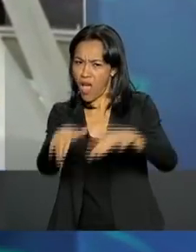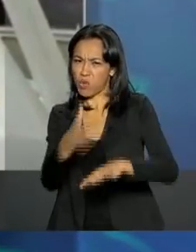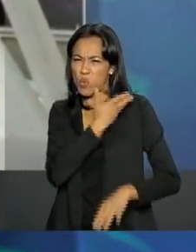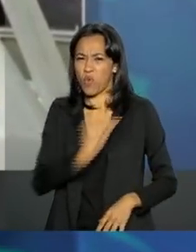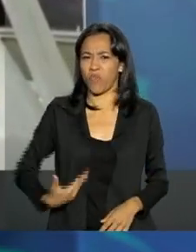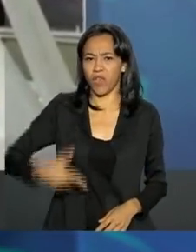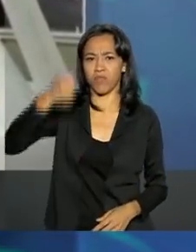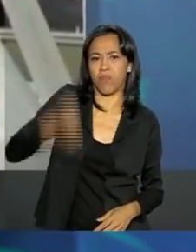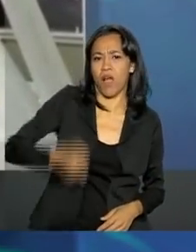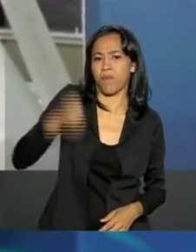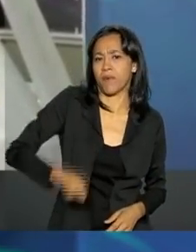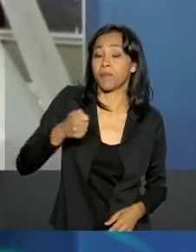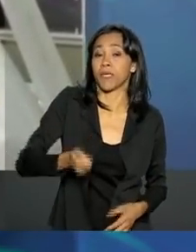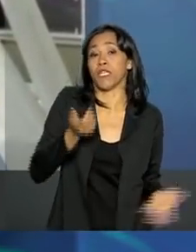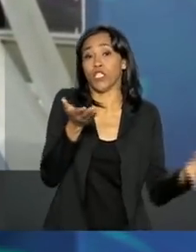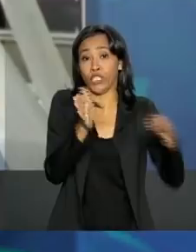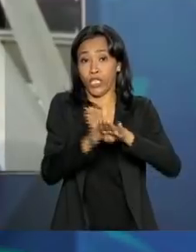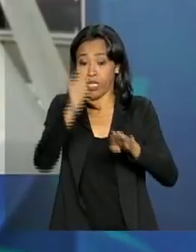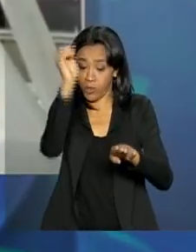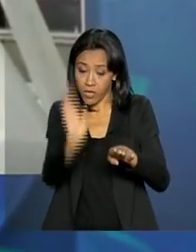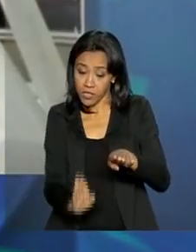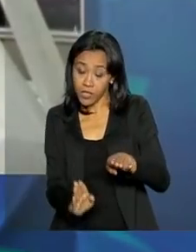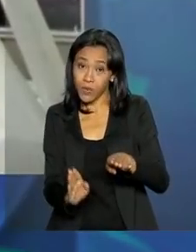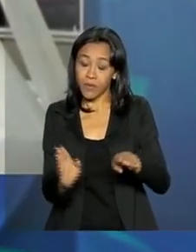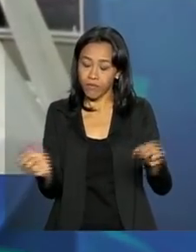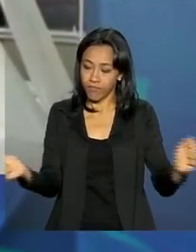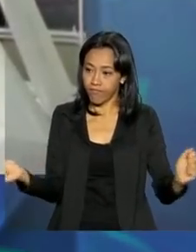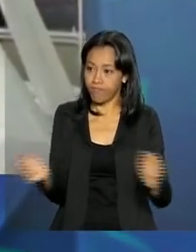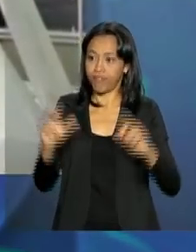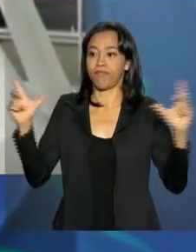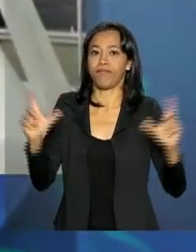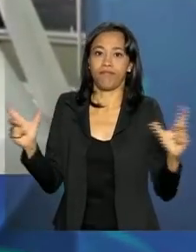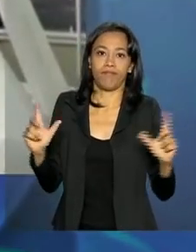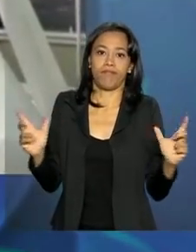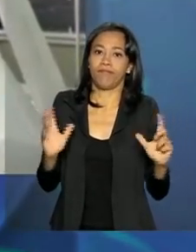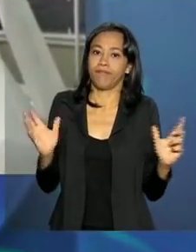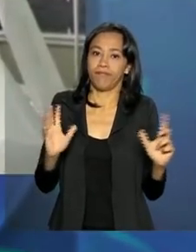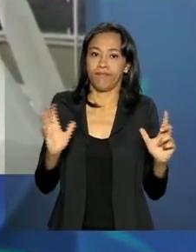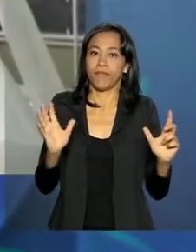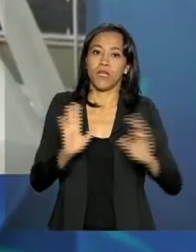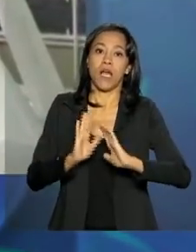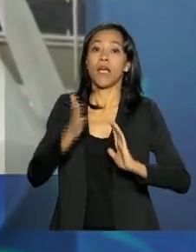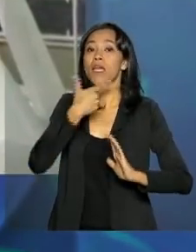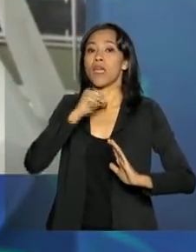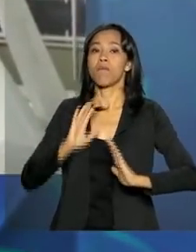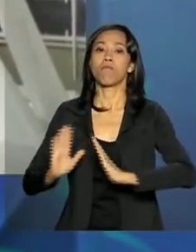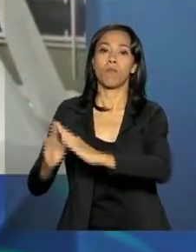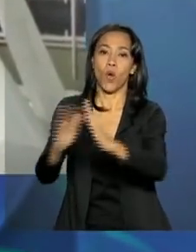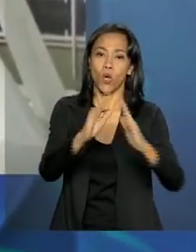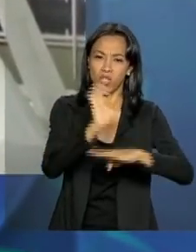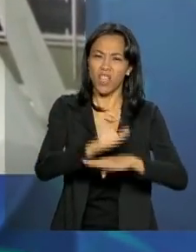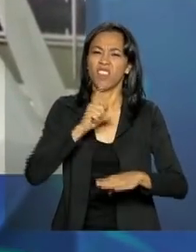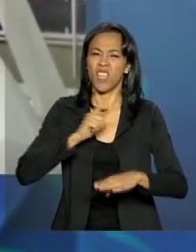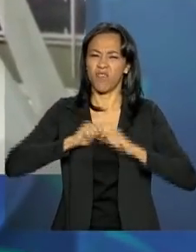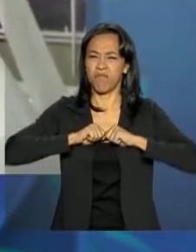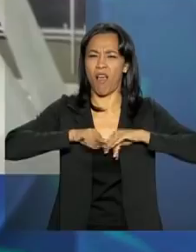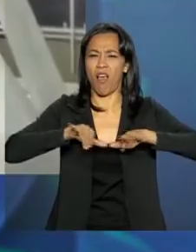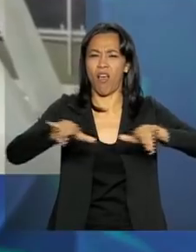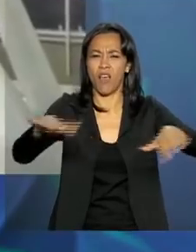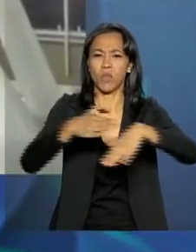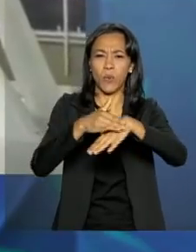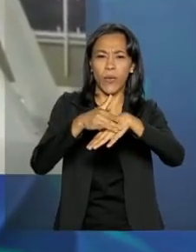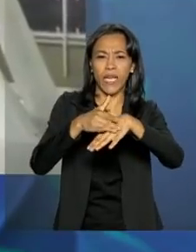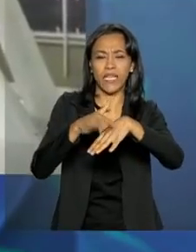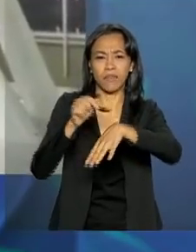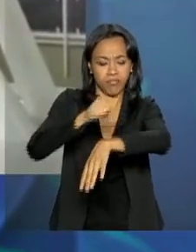ao entrar no território brasileiro faz um grande impacto naquelas comunidades. Nós tivemos lá uma epidemia de sarampo que se estendeu,